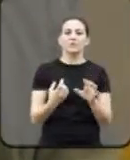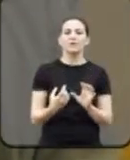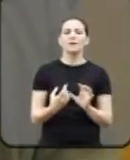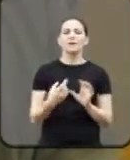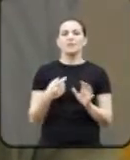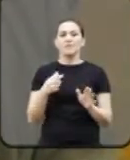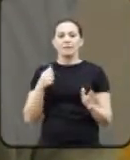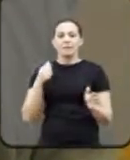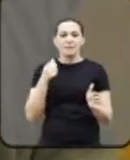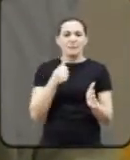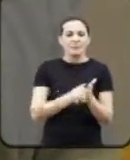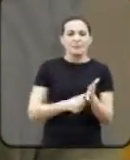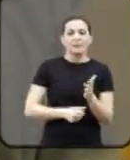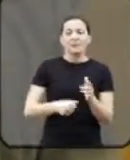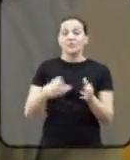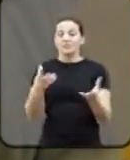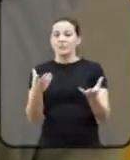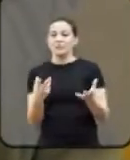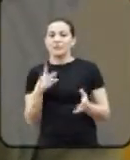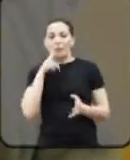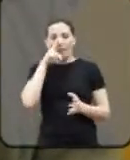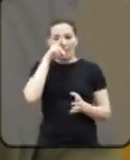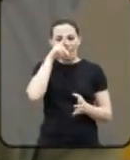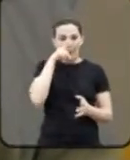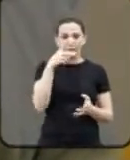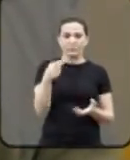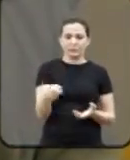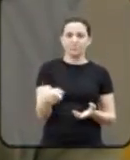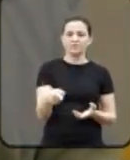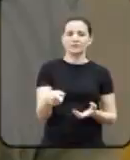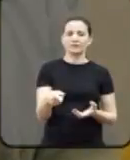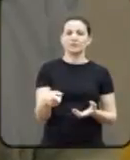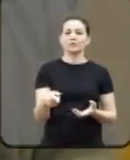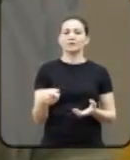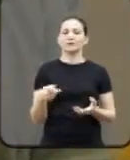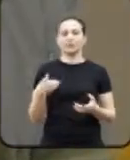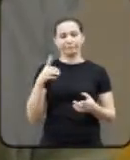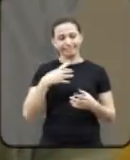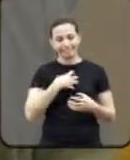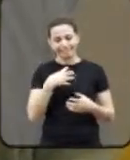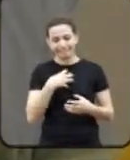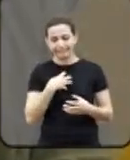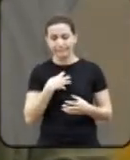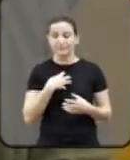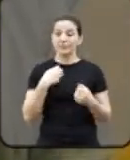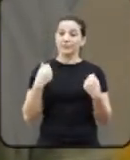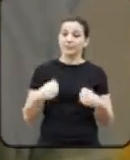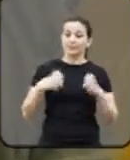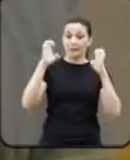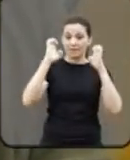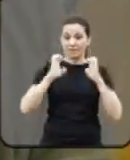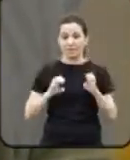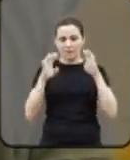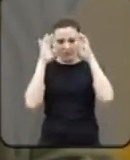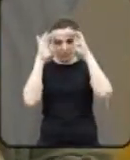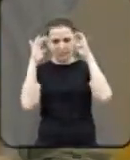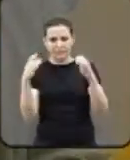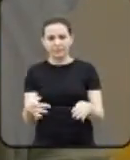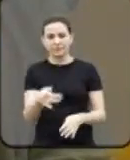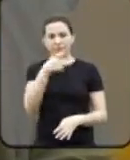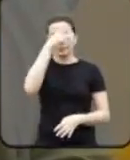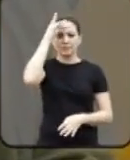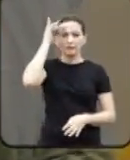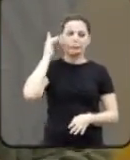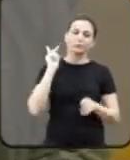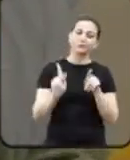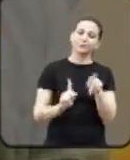dentes, as garras e vai com vontade, que é o poder de todo jeito, né? Então não é assim, nós temos que ter ética, né? Tem que ter